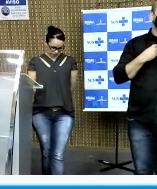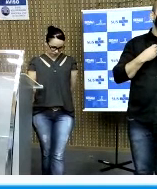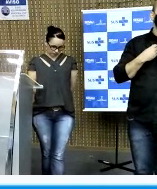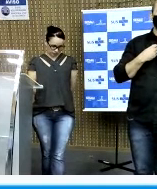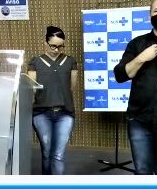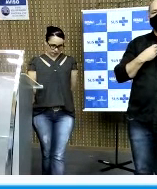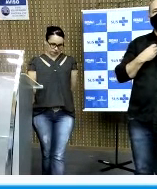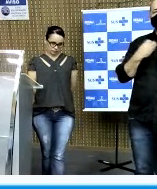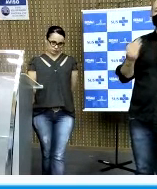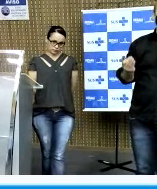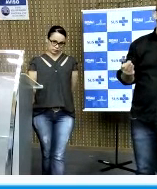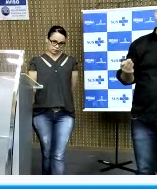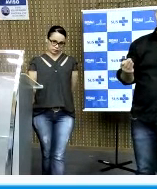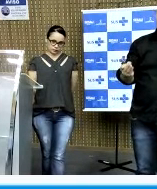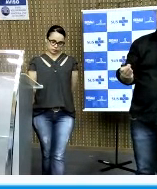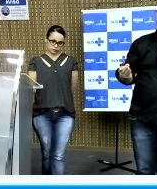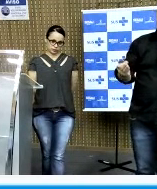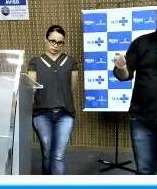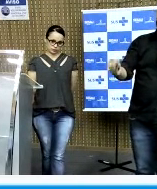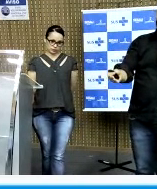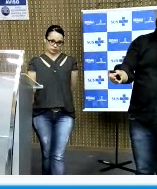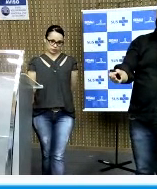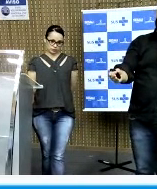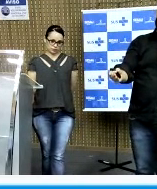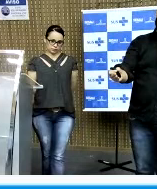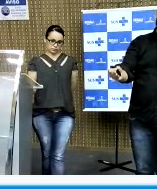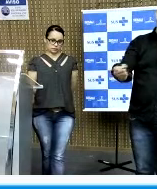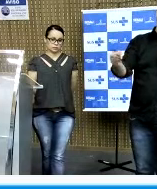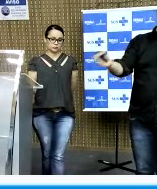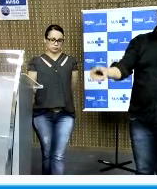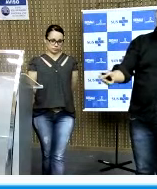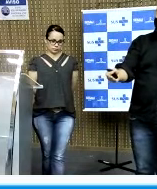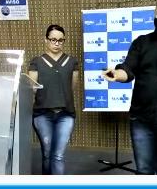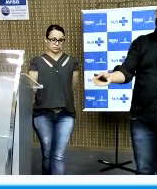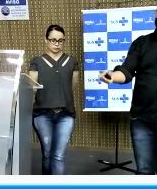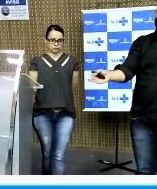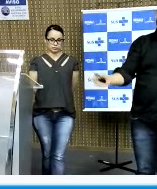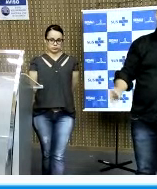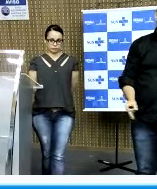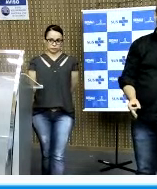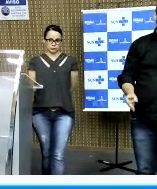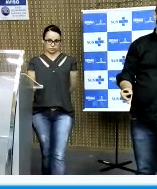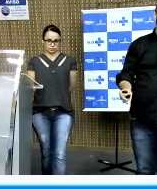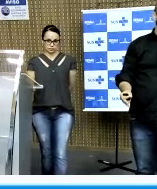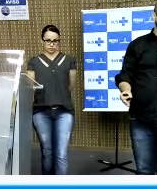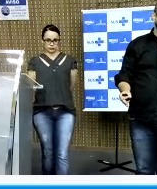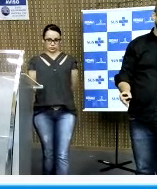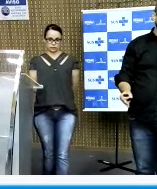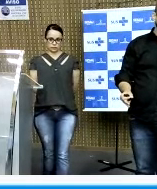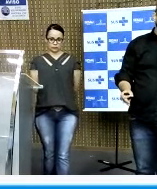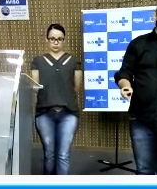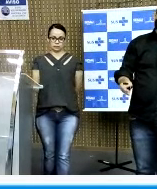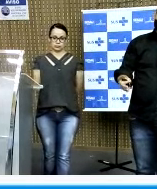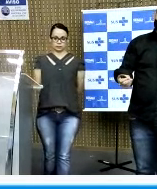que acompanharam com a UBS, e o número com elevação bem singela em 2021 para